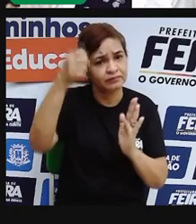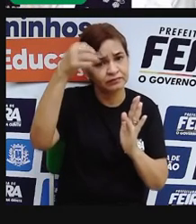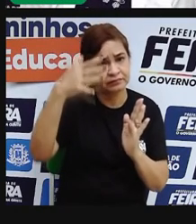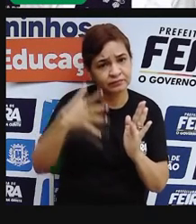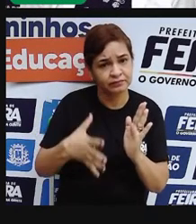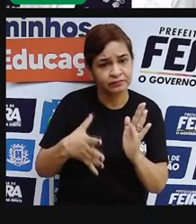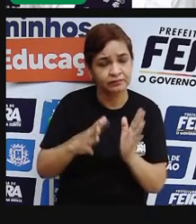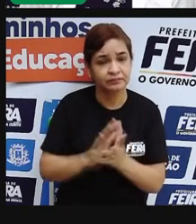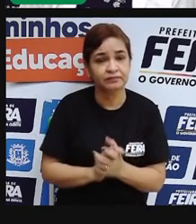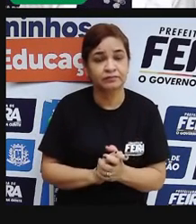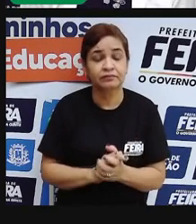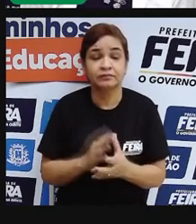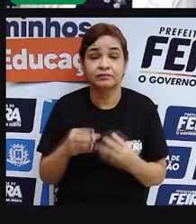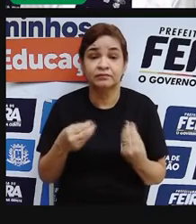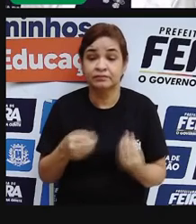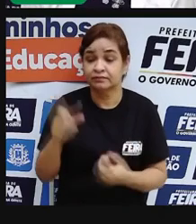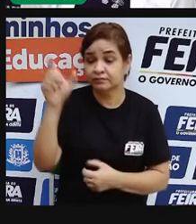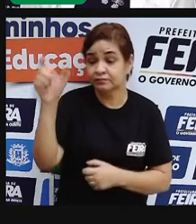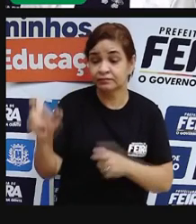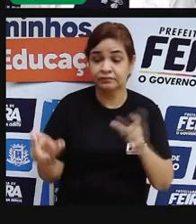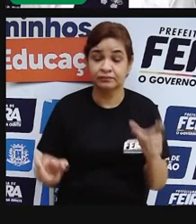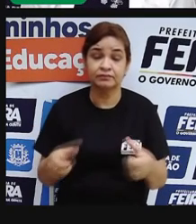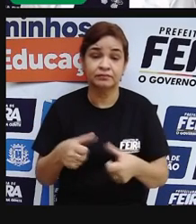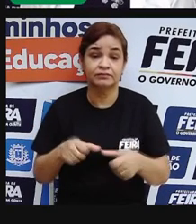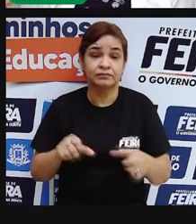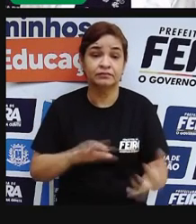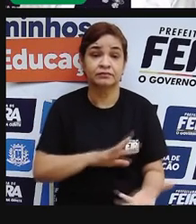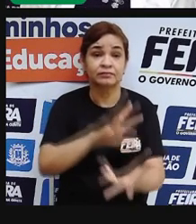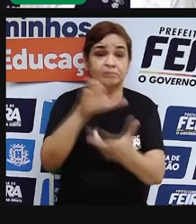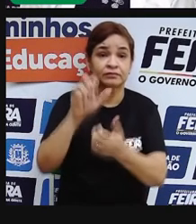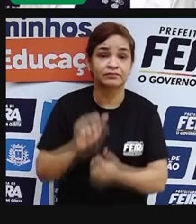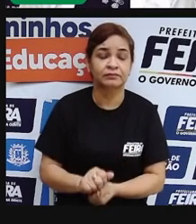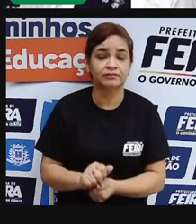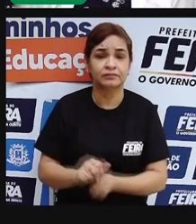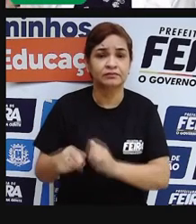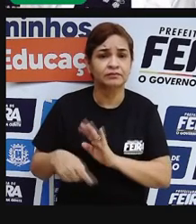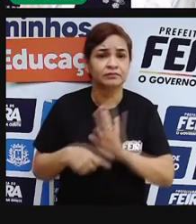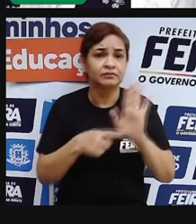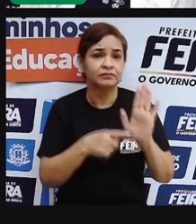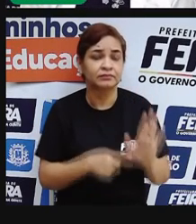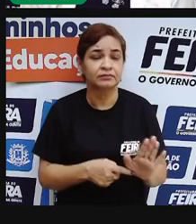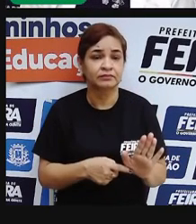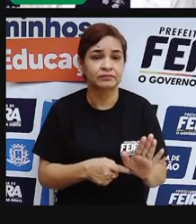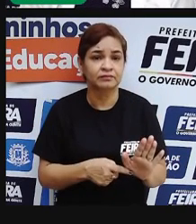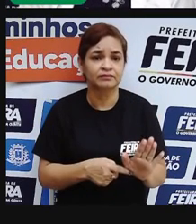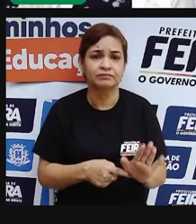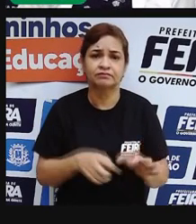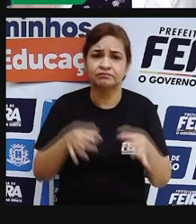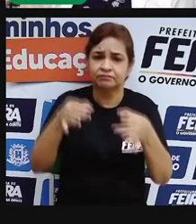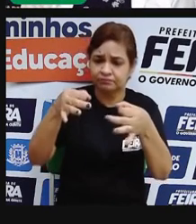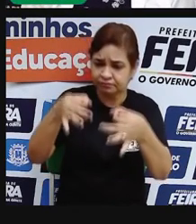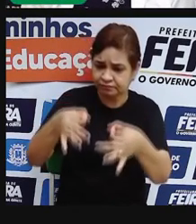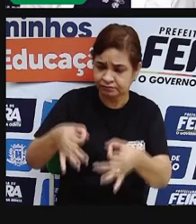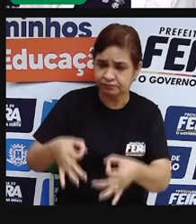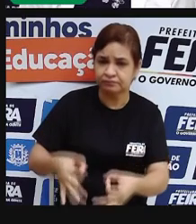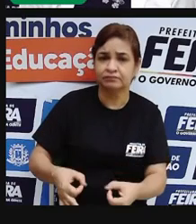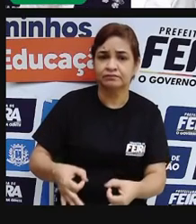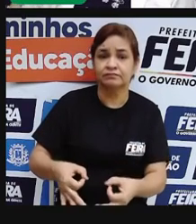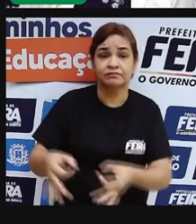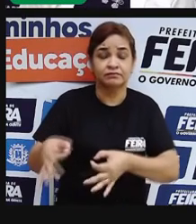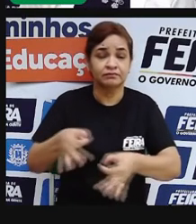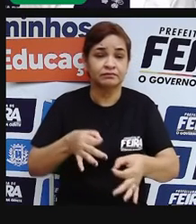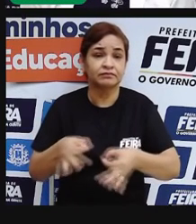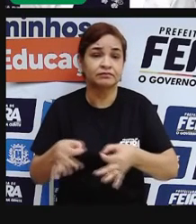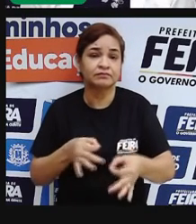o nosso jeito de ser e de estar no mundo e reflete essas matrizes e nos